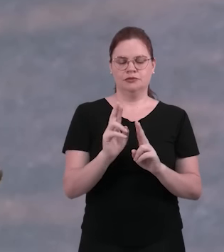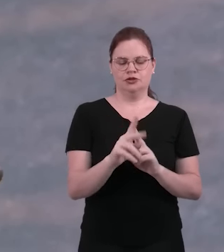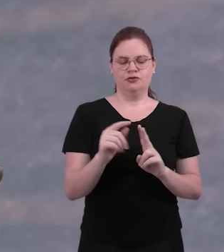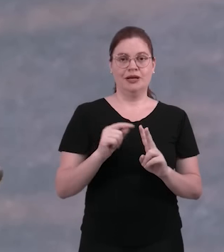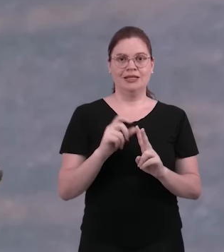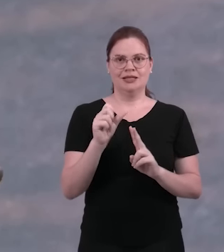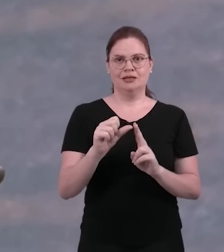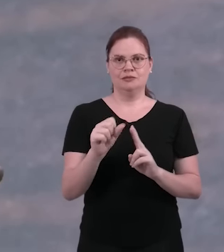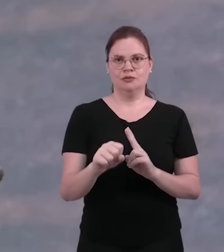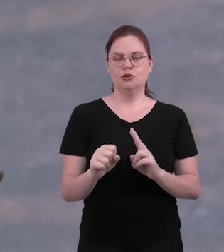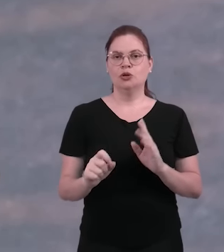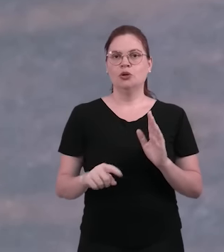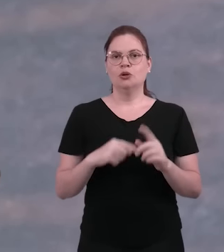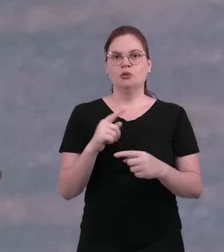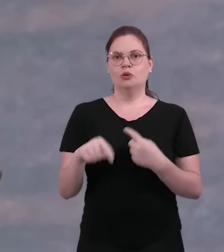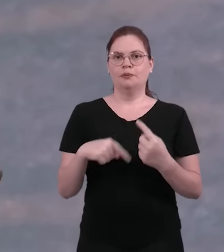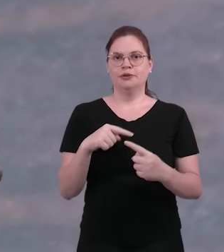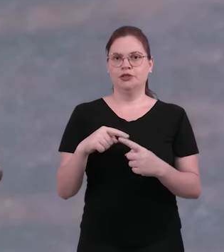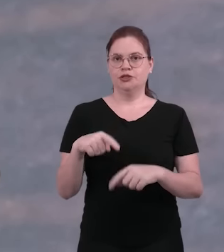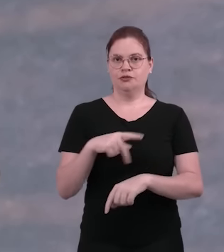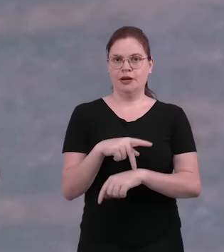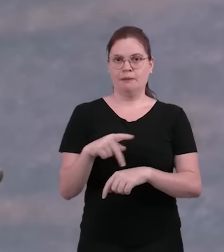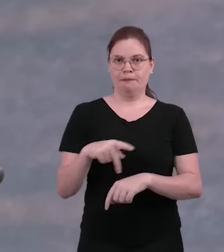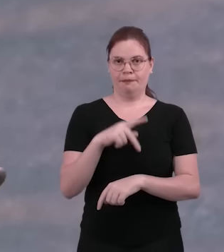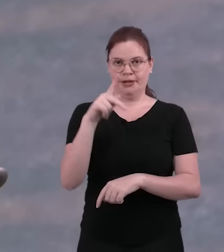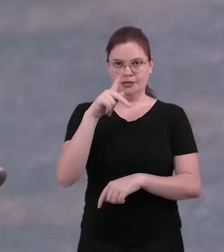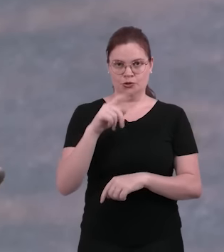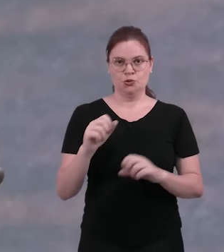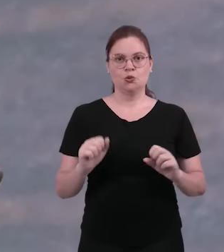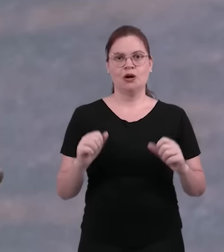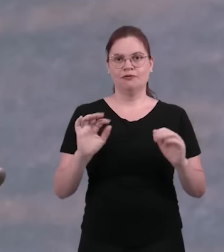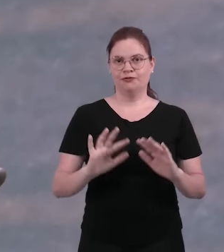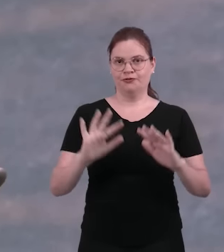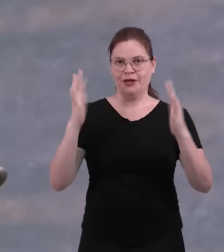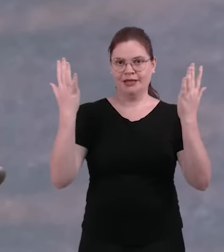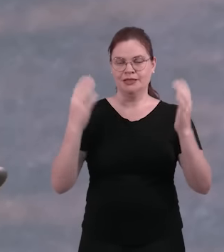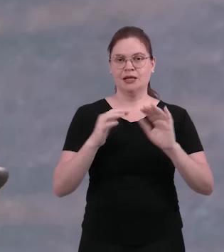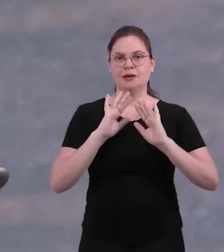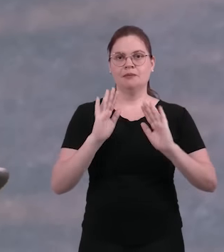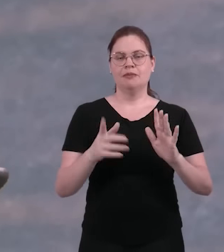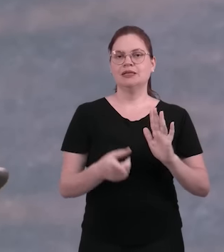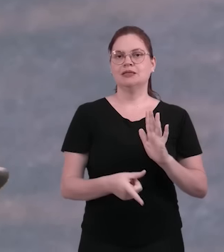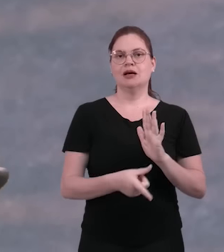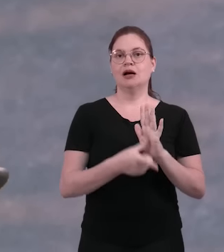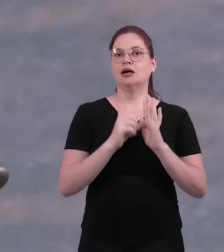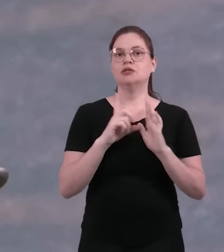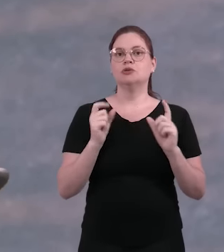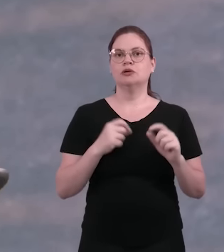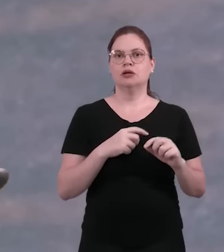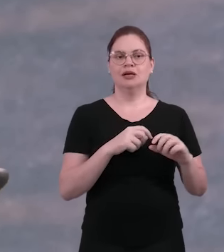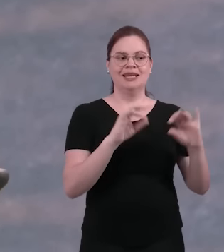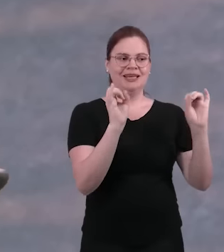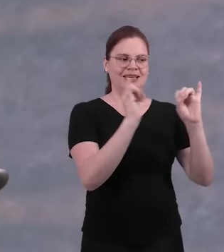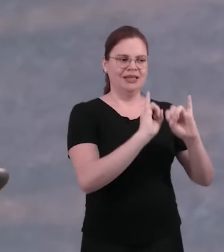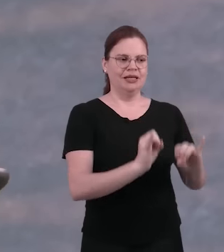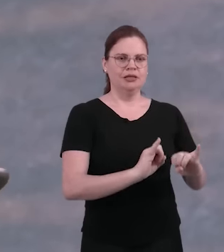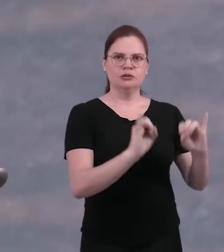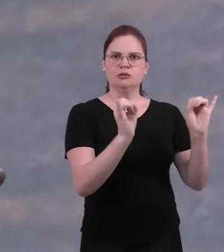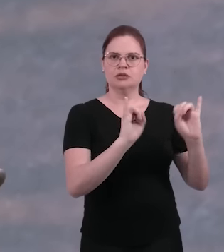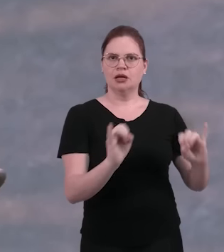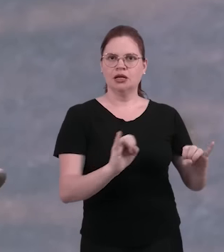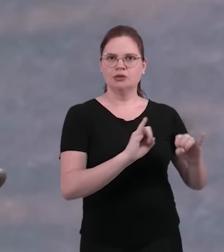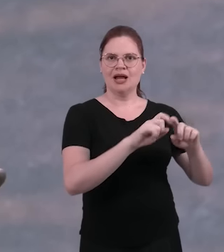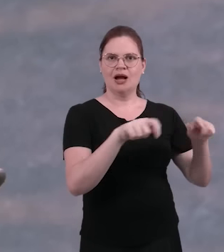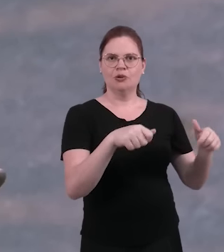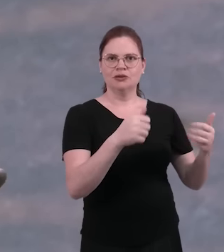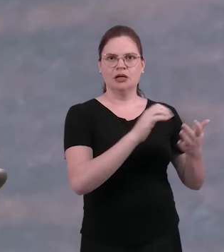a Páscoa. Há muitas outras, mas eu quero chamar a atenção para 2. Ele derrubou os ídolos dos lugares altos e derrubou